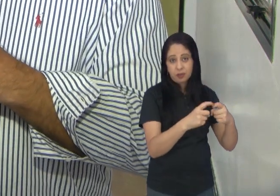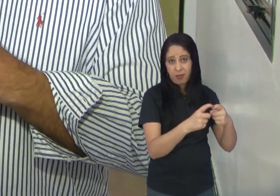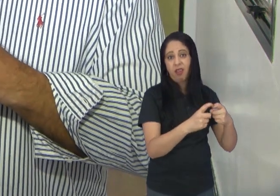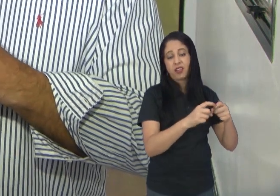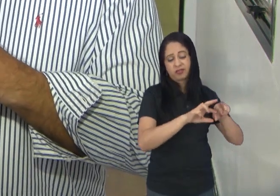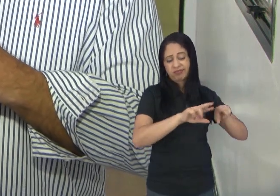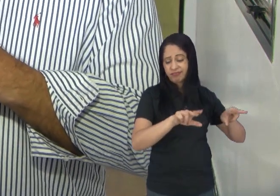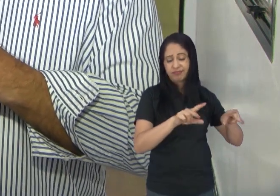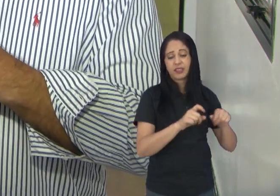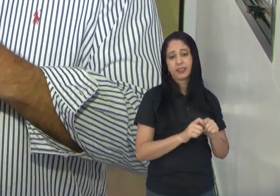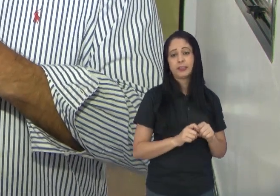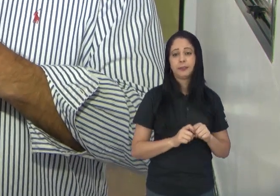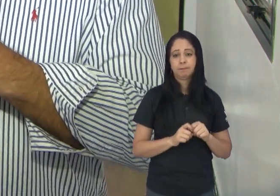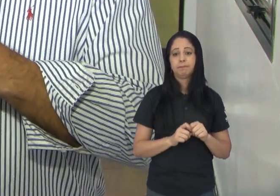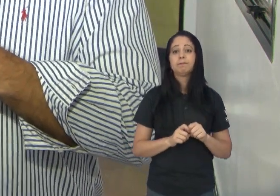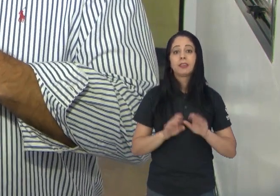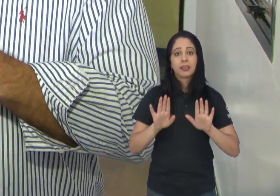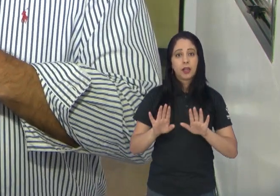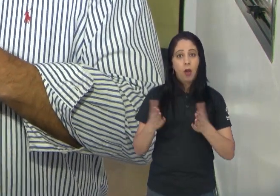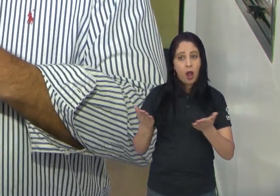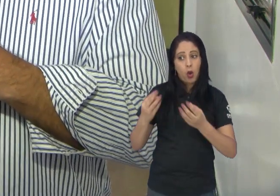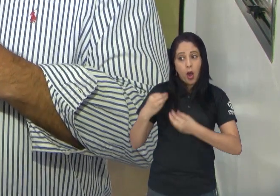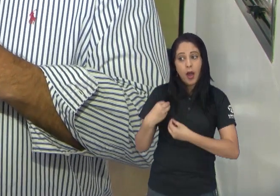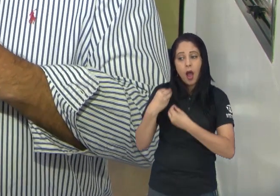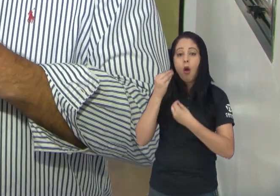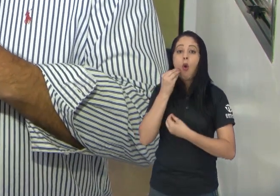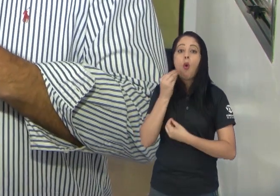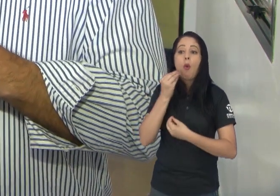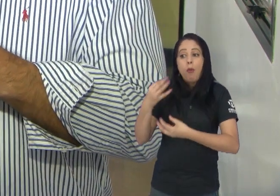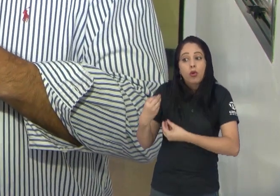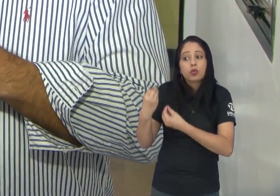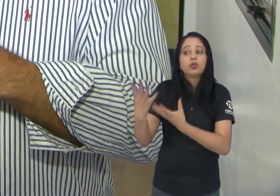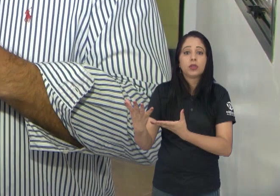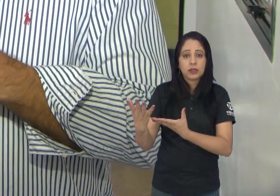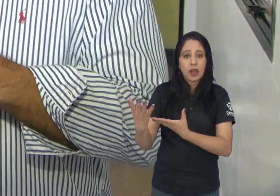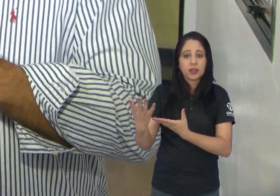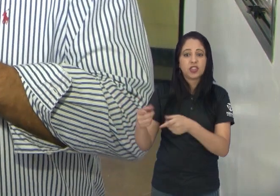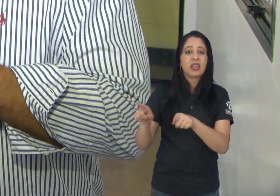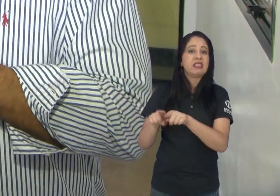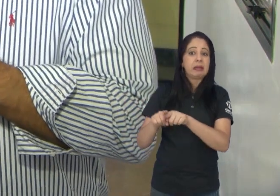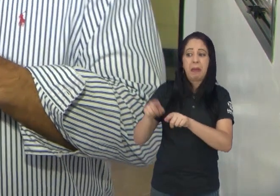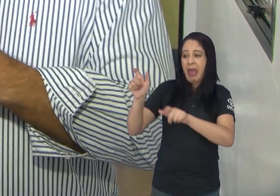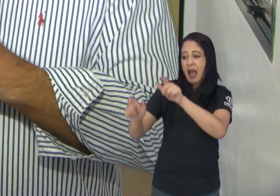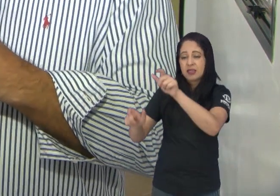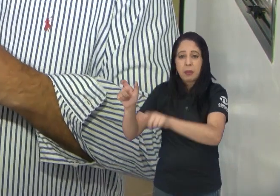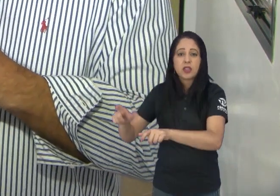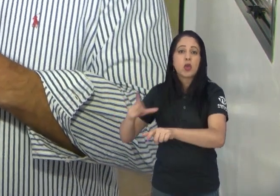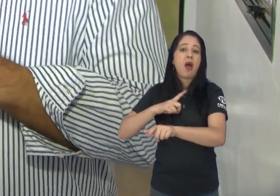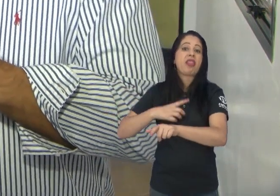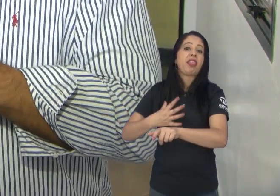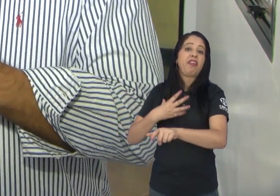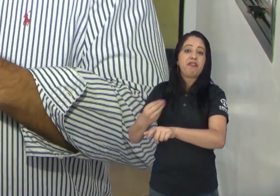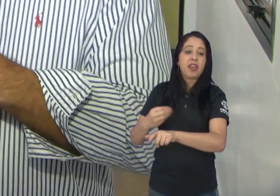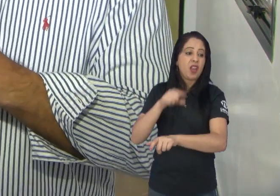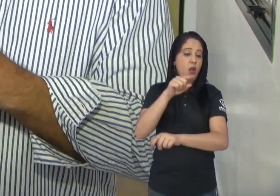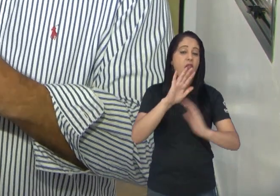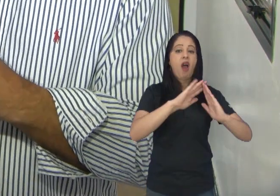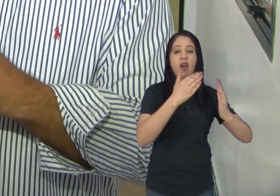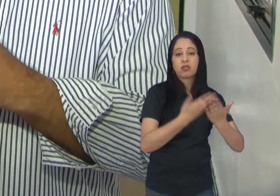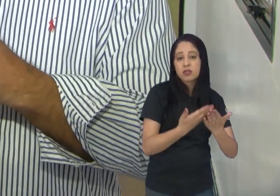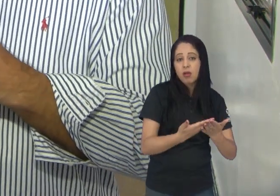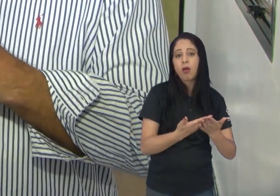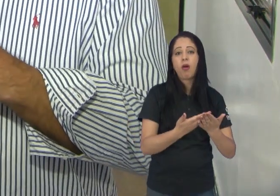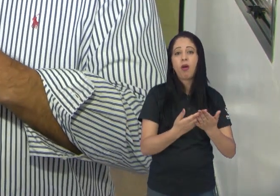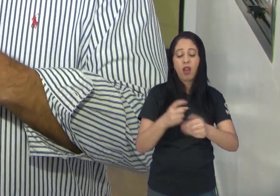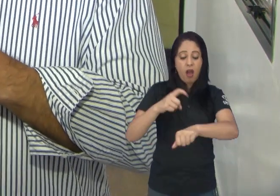né? E vai dar a oportunidade para ela. Assim também as pessoas que têm os seus filhos, né? Que estão estudando, a criança